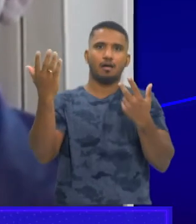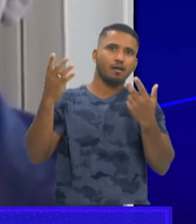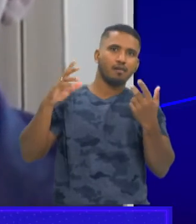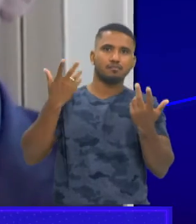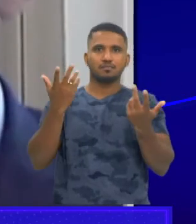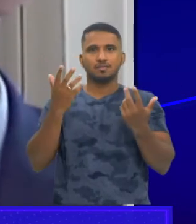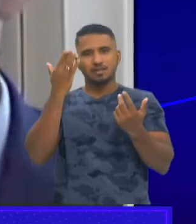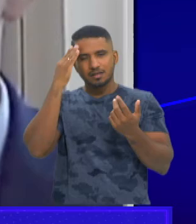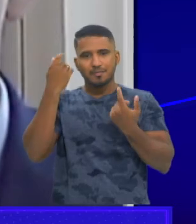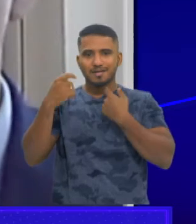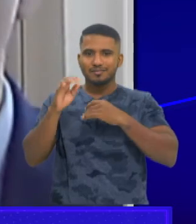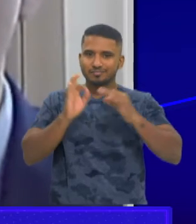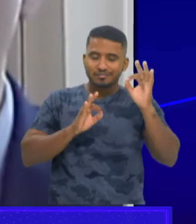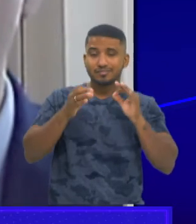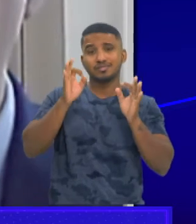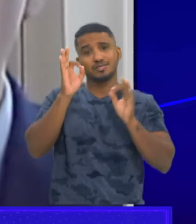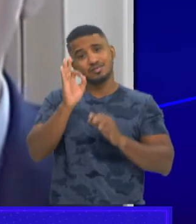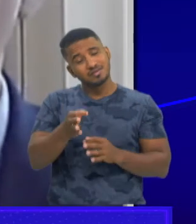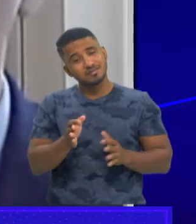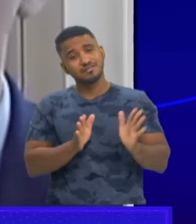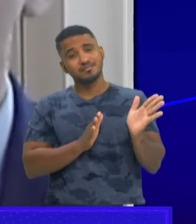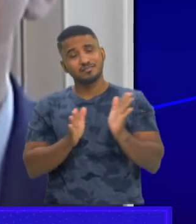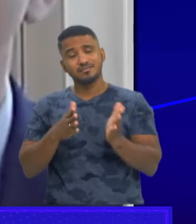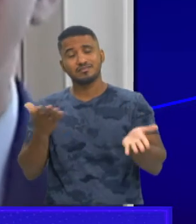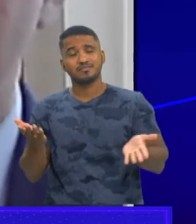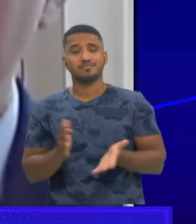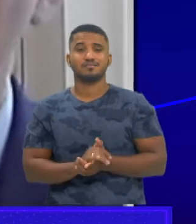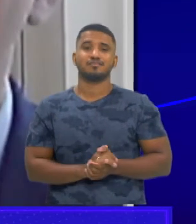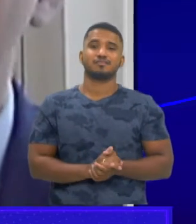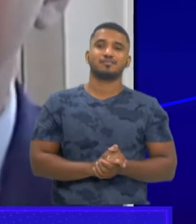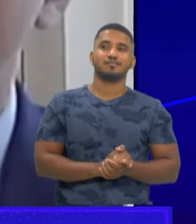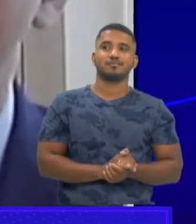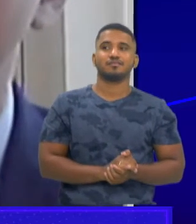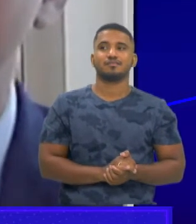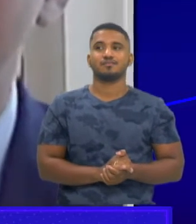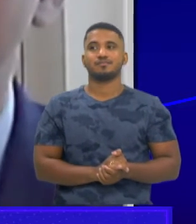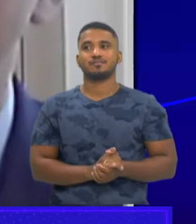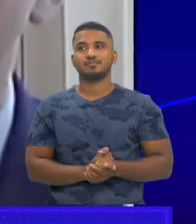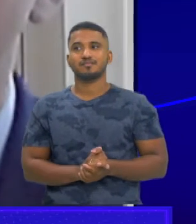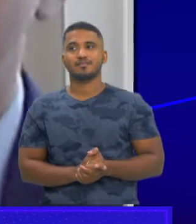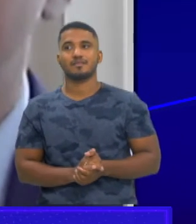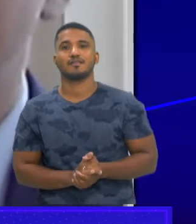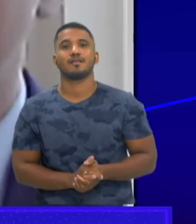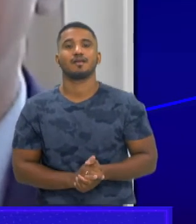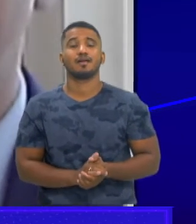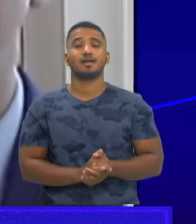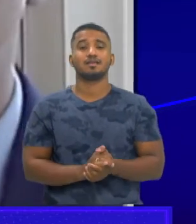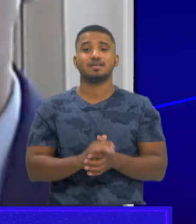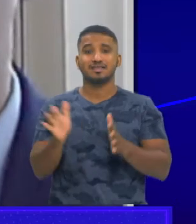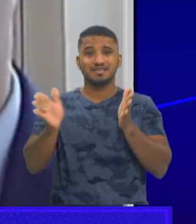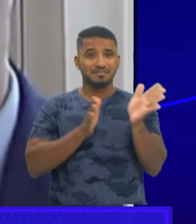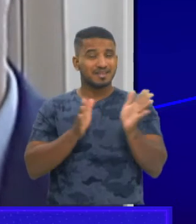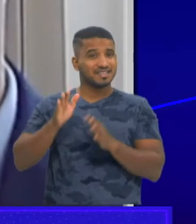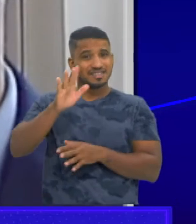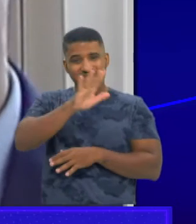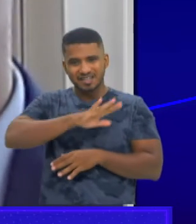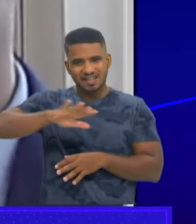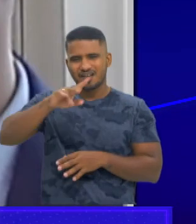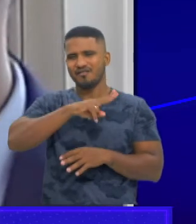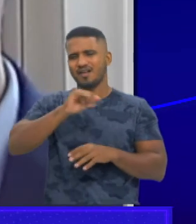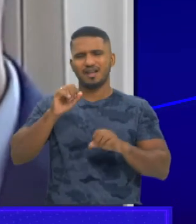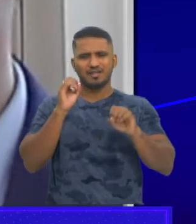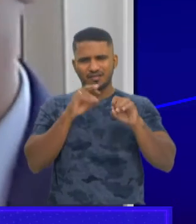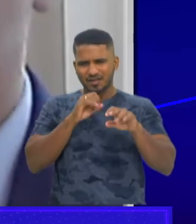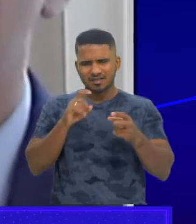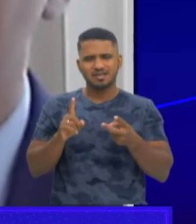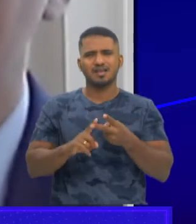a uma placa, a qualquer outra coisa, a qualquer outro obstáculo. E o senhor está Exatamente. falando que essa acessibilidade é bem mais ampla, ela